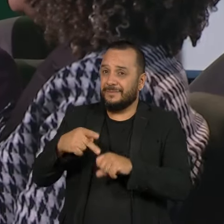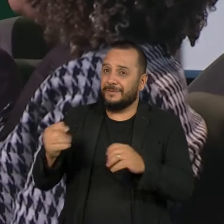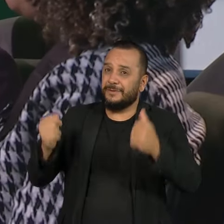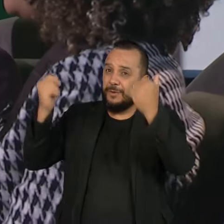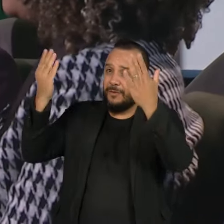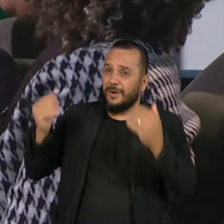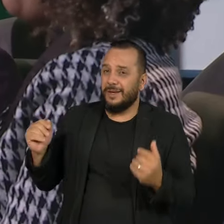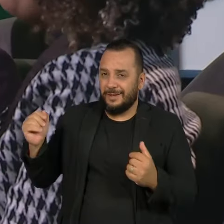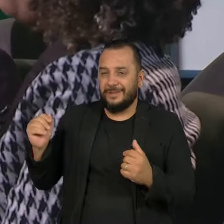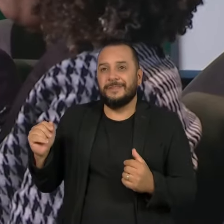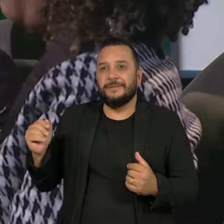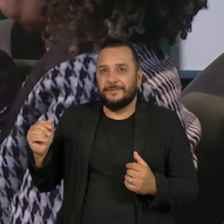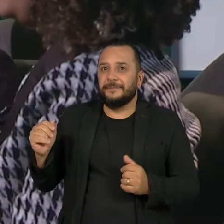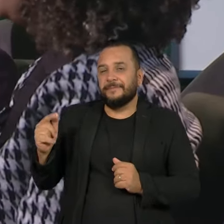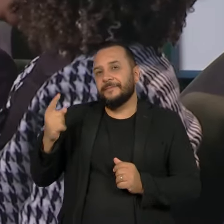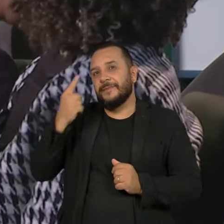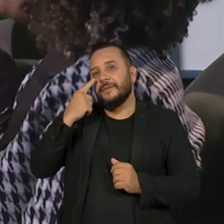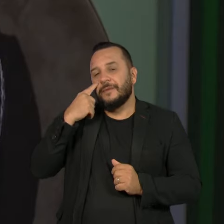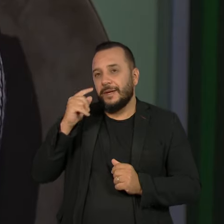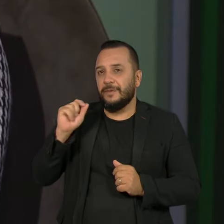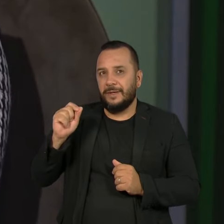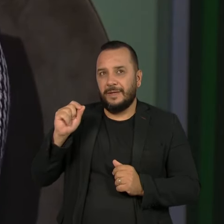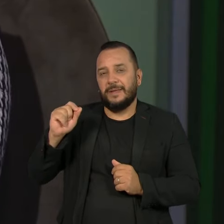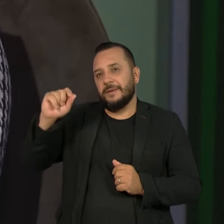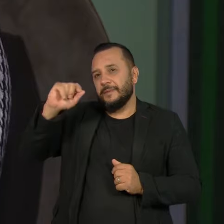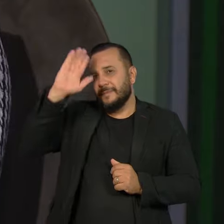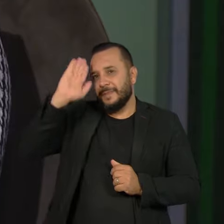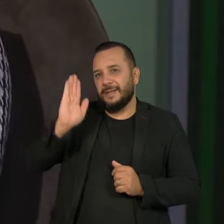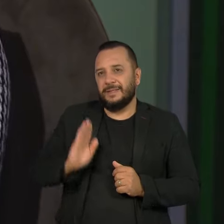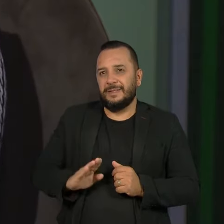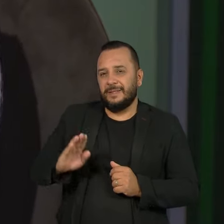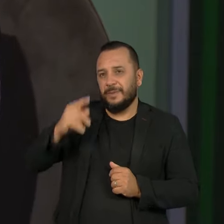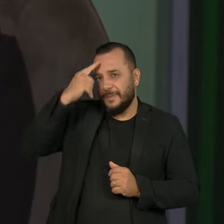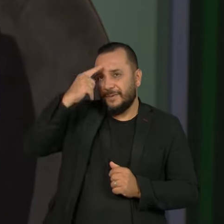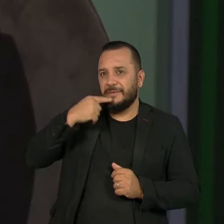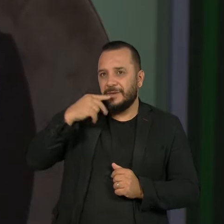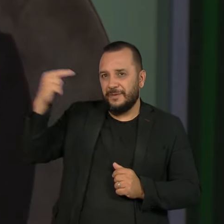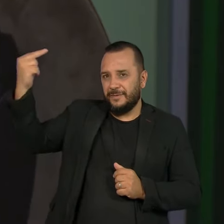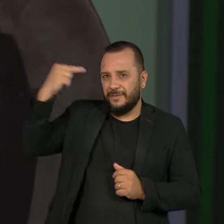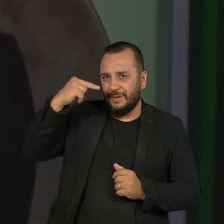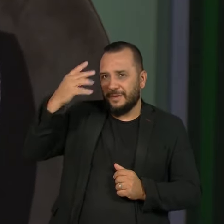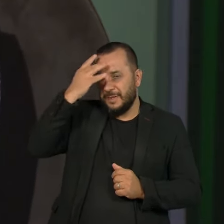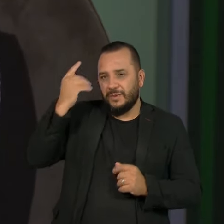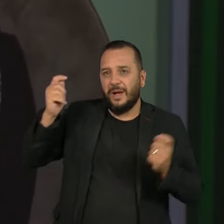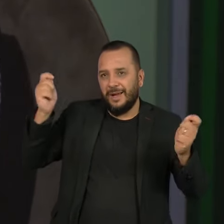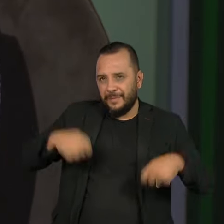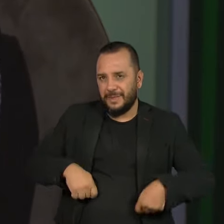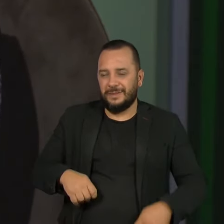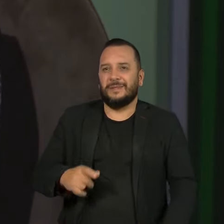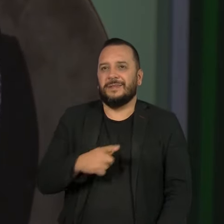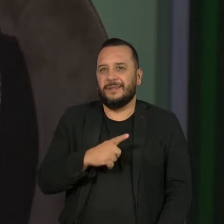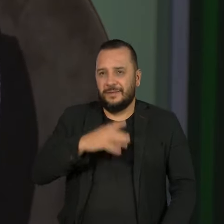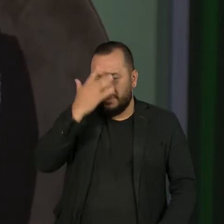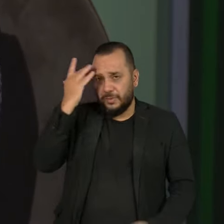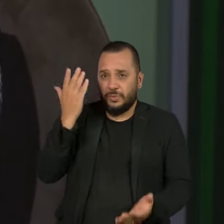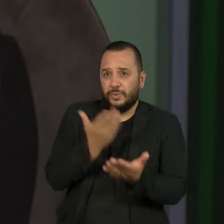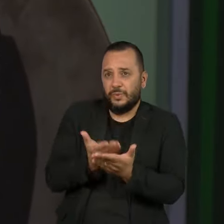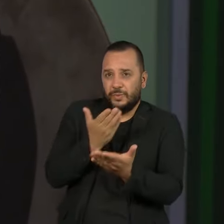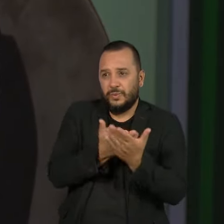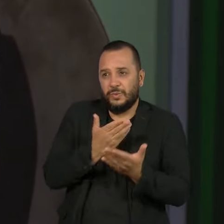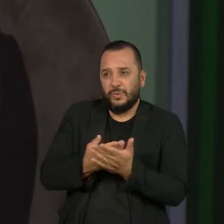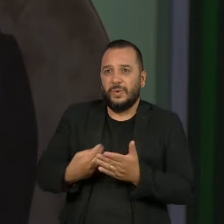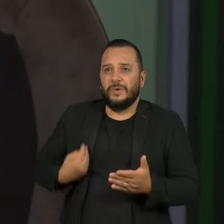eles veem o brasileiro, o perfil do brasileiro, pessoas capacitadas, pessoas que estudaram a